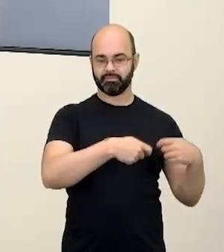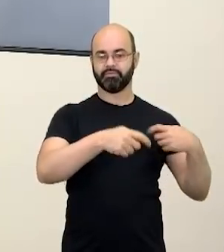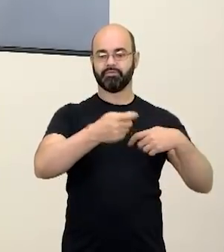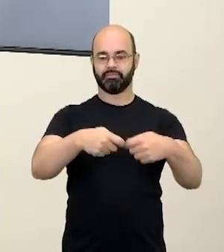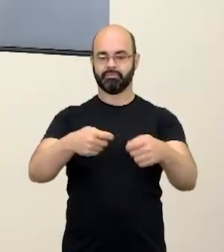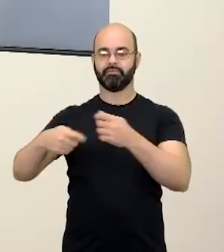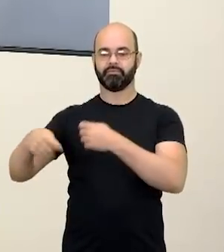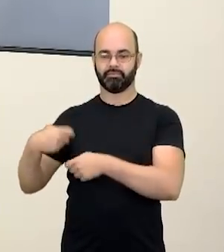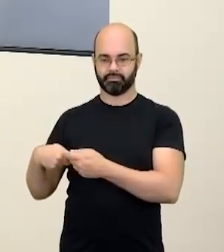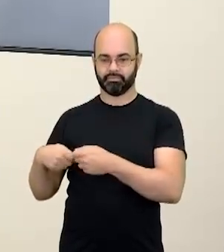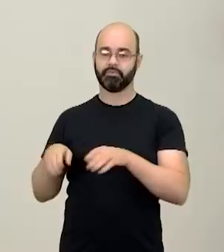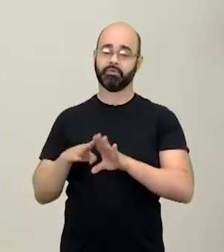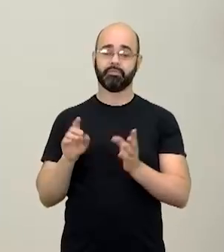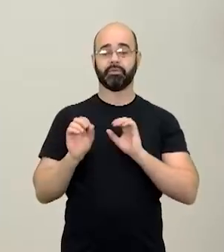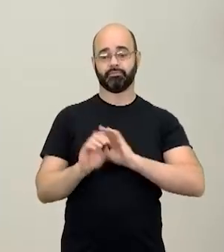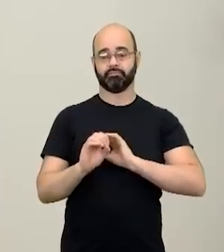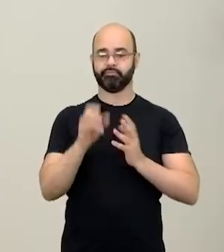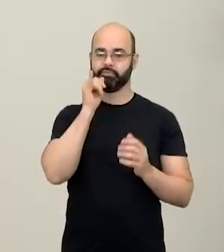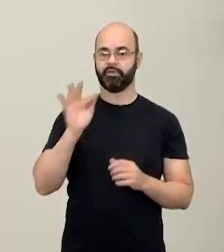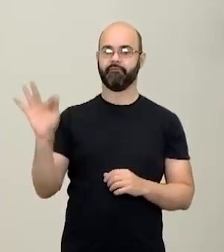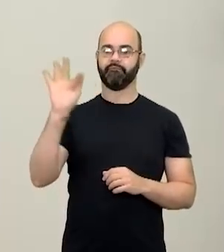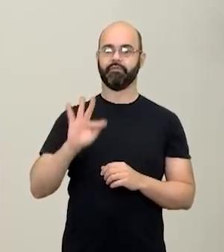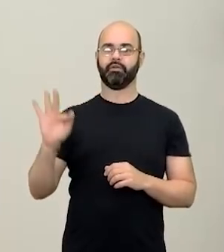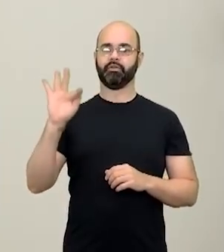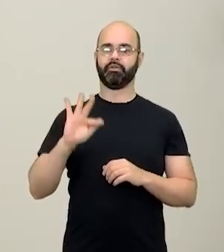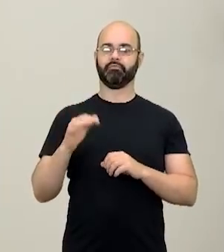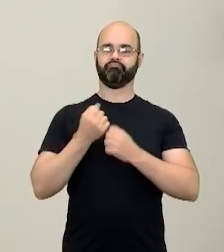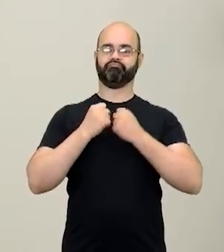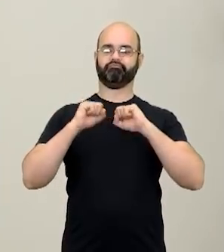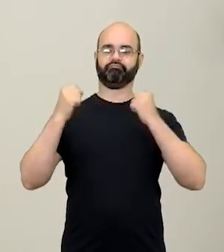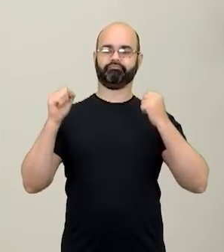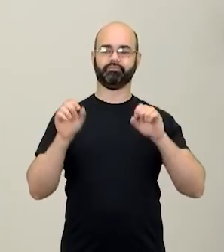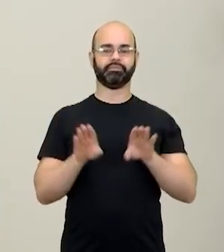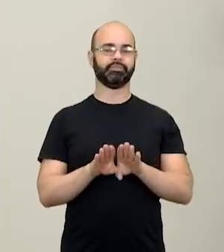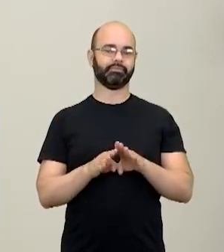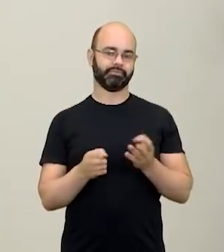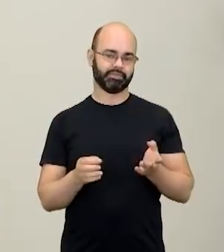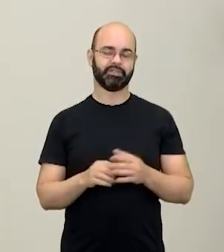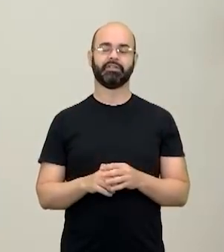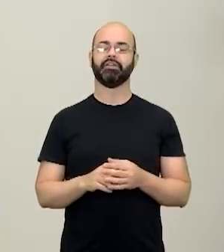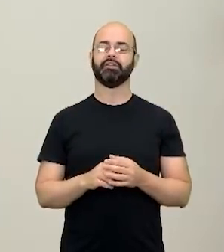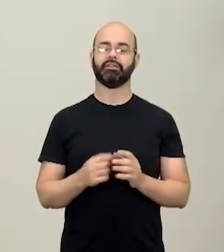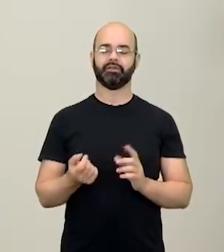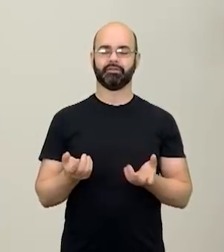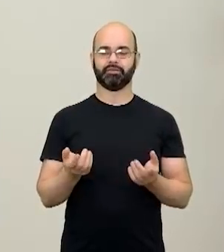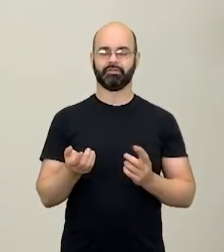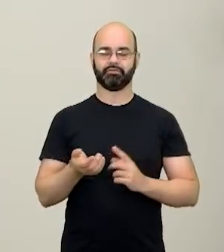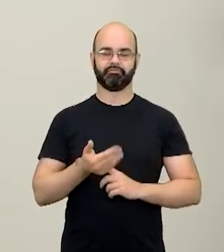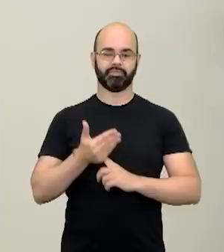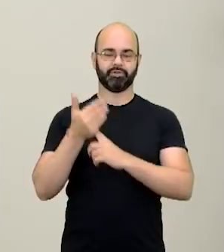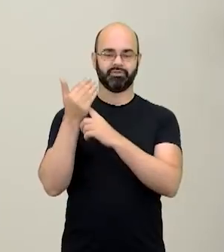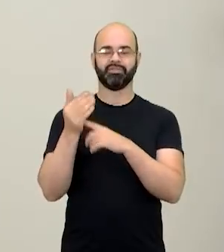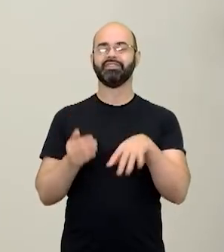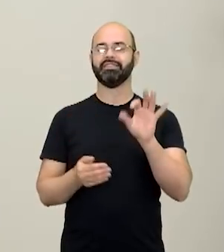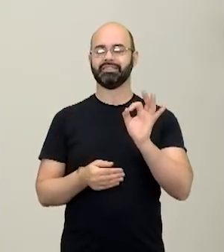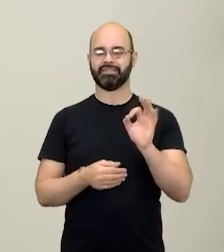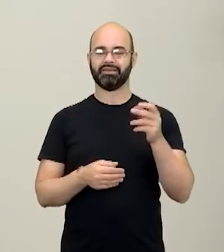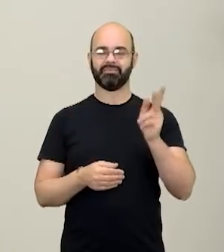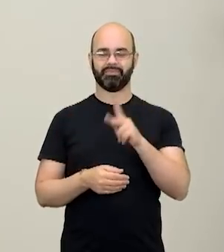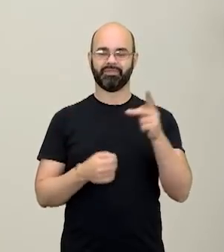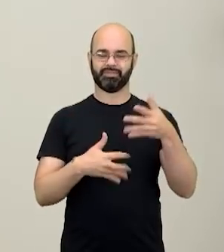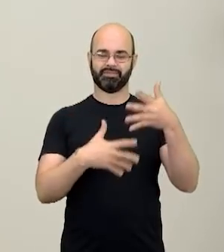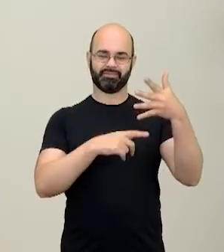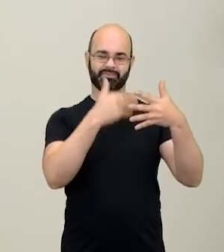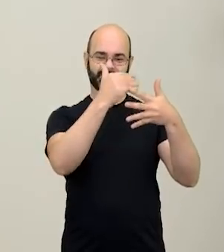tem as grandes universidades, né? E aí vem a tecnologia. Né? Já, então os professores aqui citando, já dando ideias aqui também,